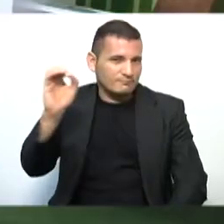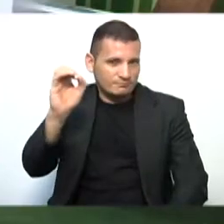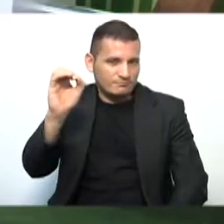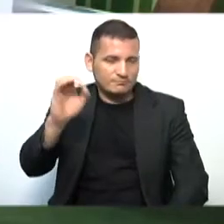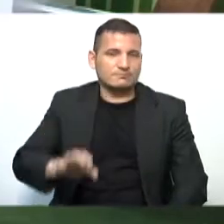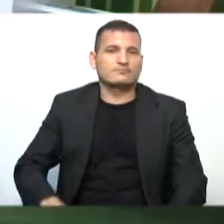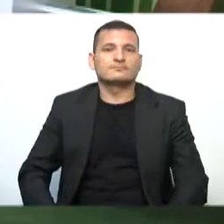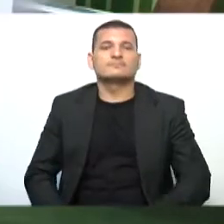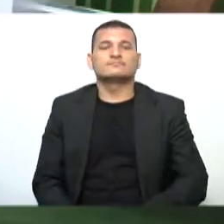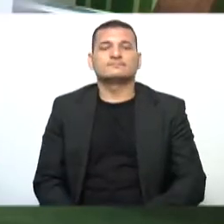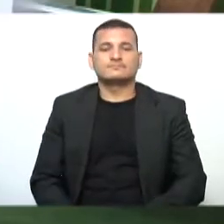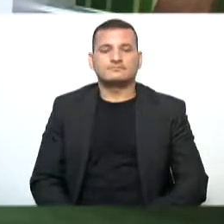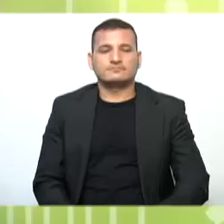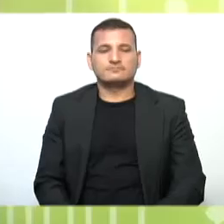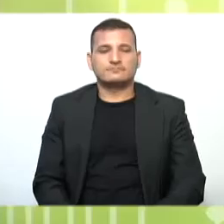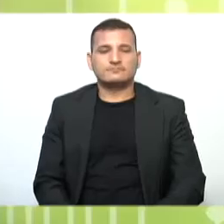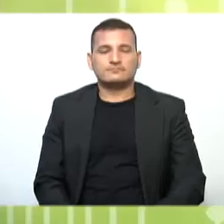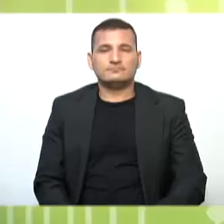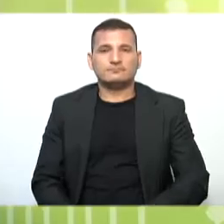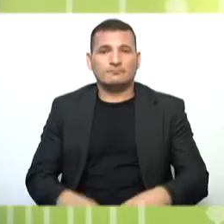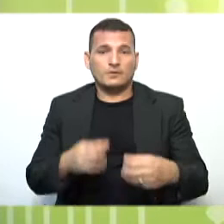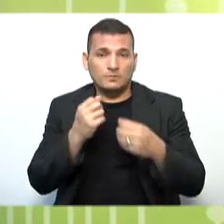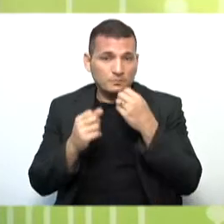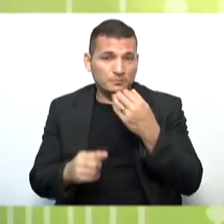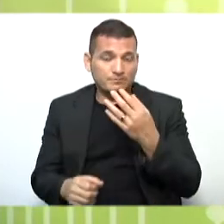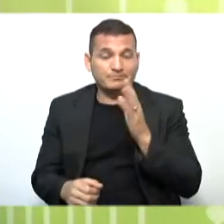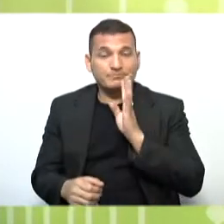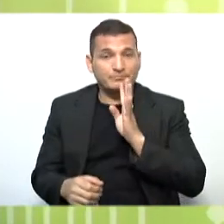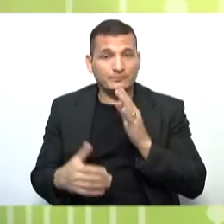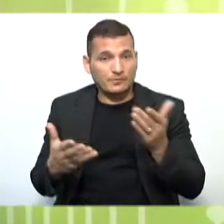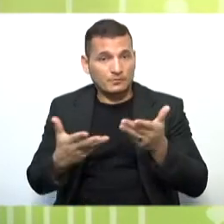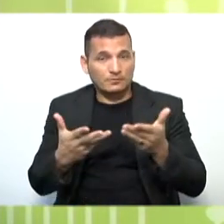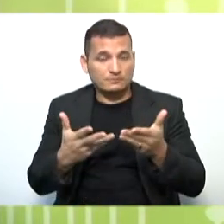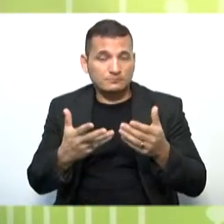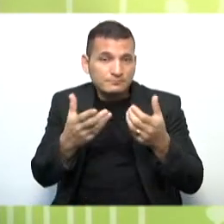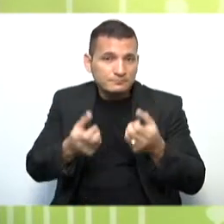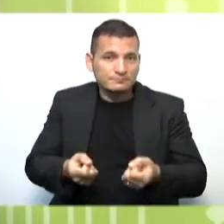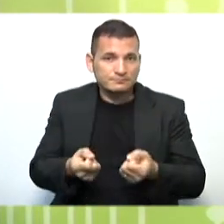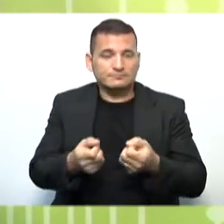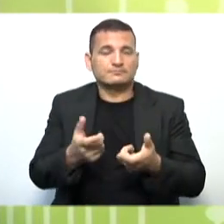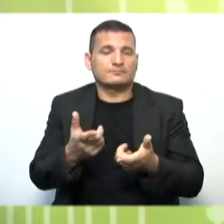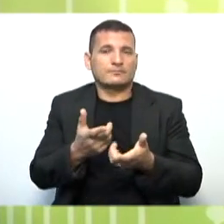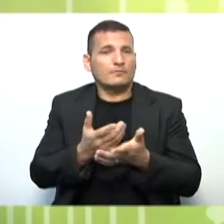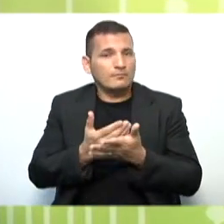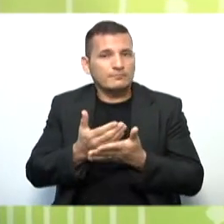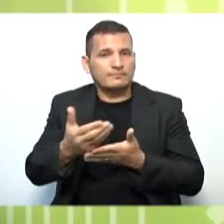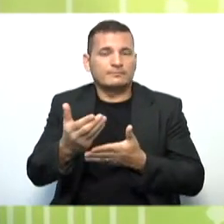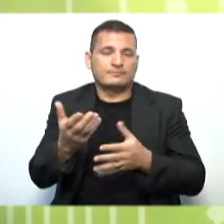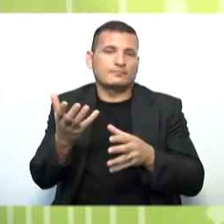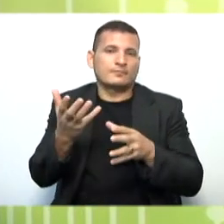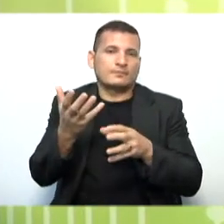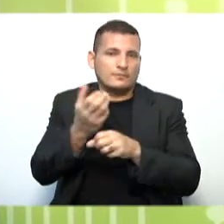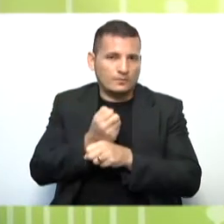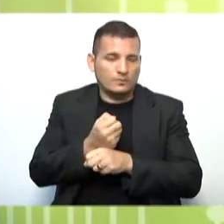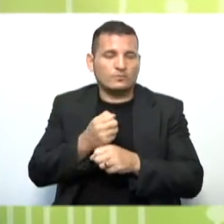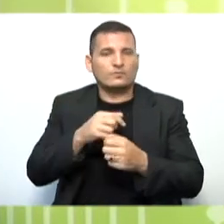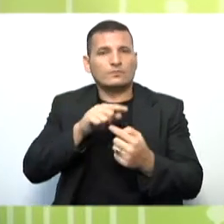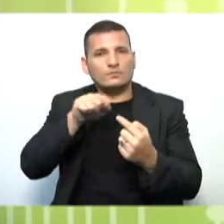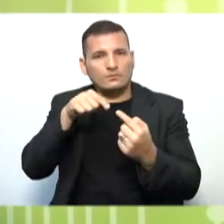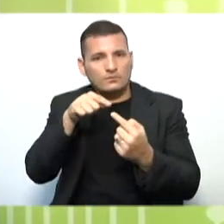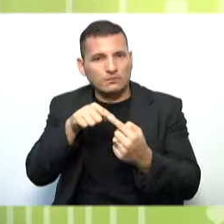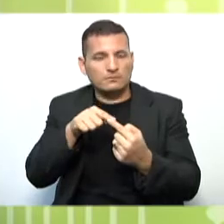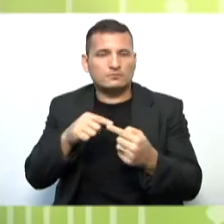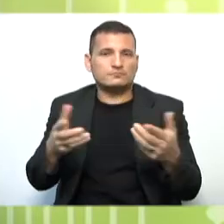aí, muito bem. Então, vamos lá. Legal. Vamos começar então nossa revisão? Começando aí a falar dos nossos objetivos, o que a